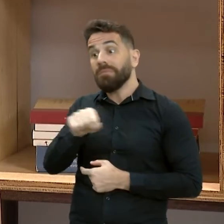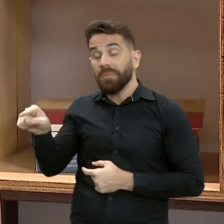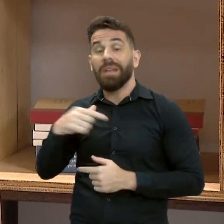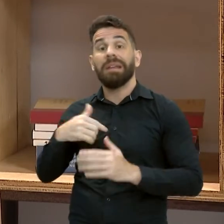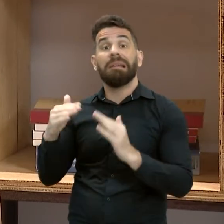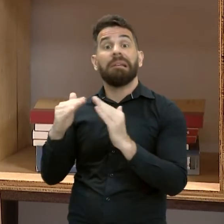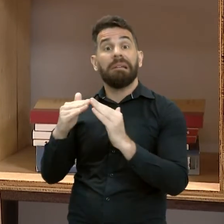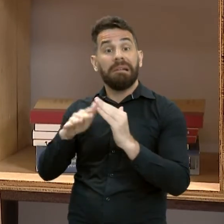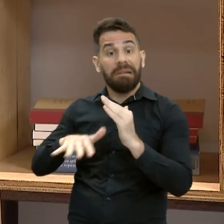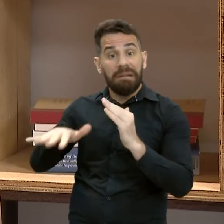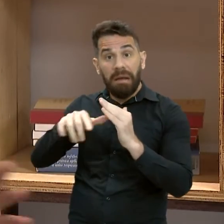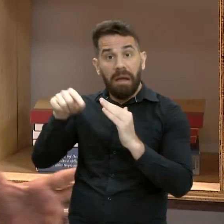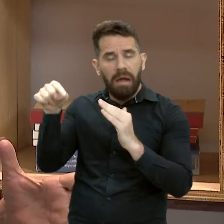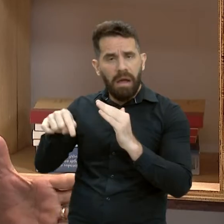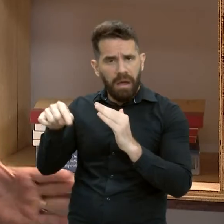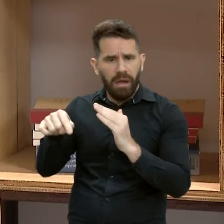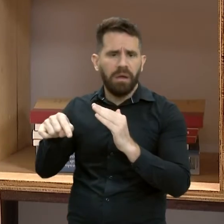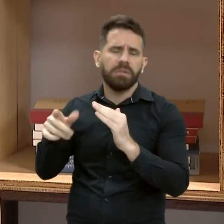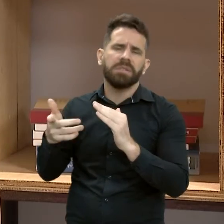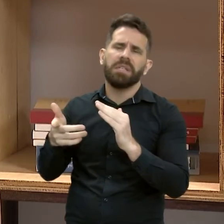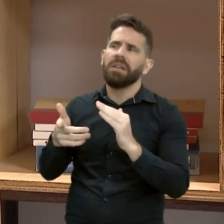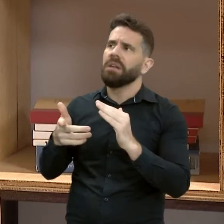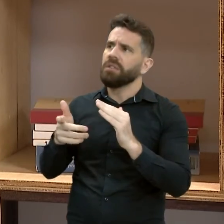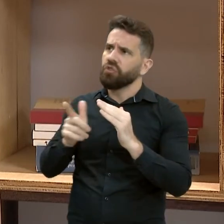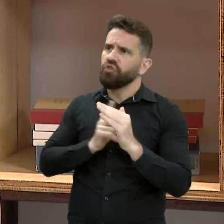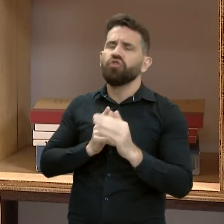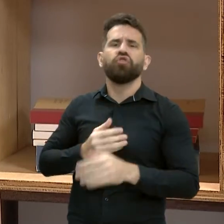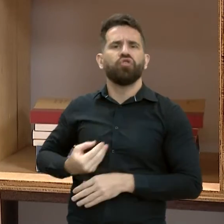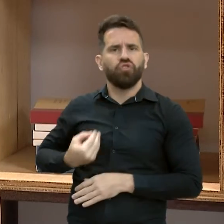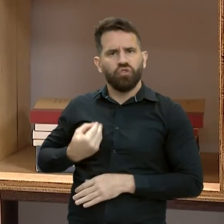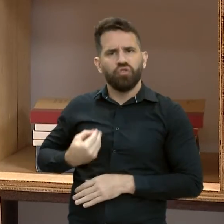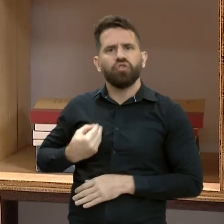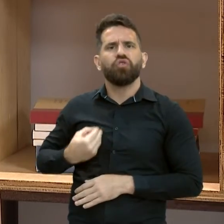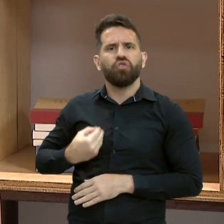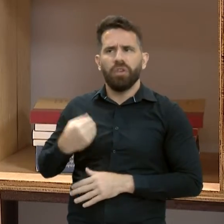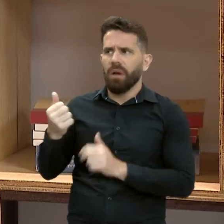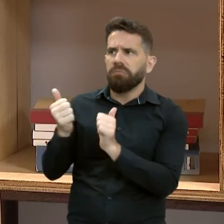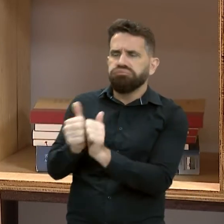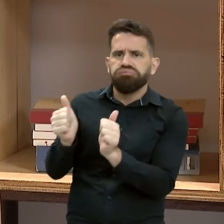participação não é uma participação, né? Ela tinha